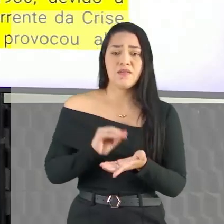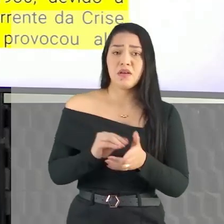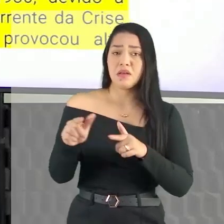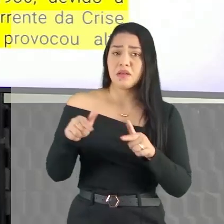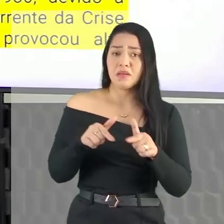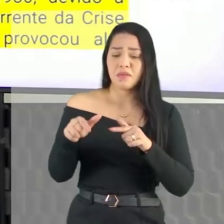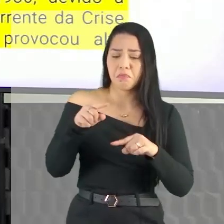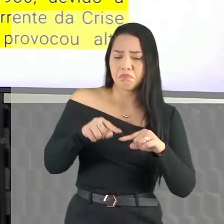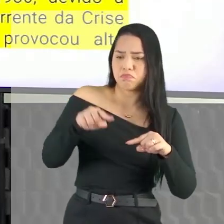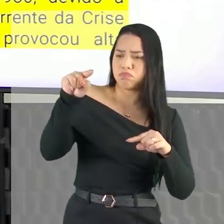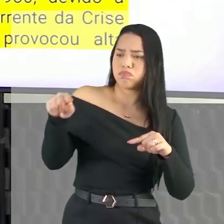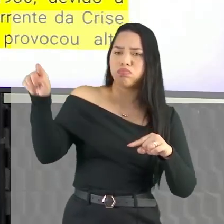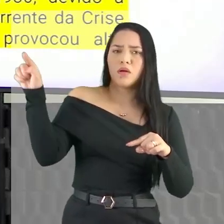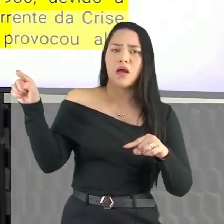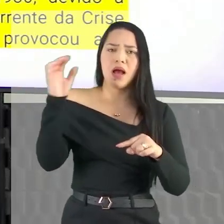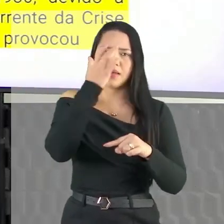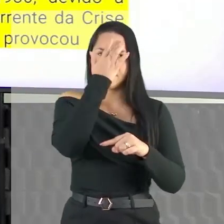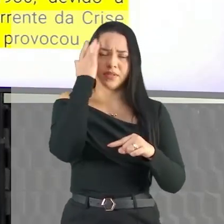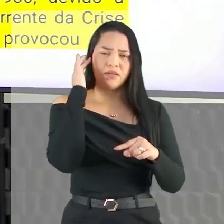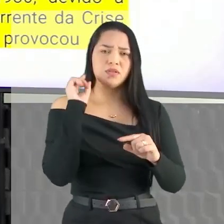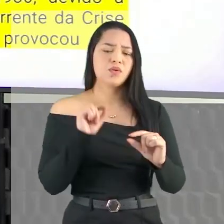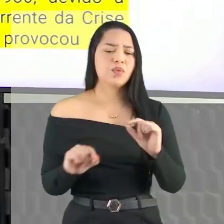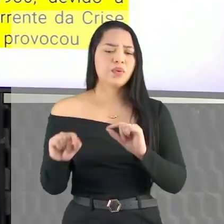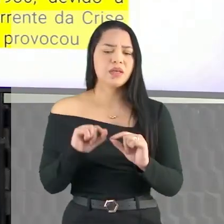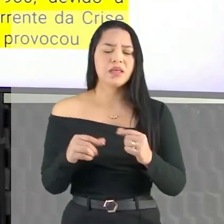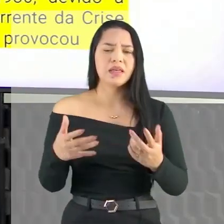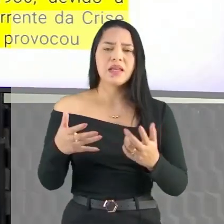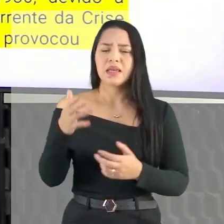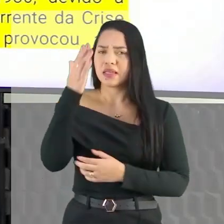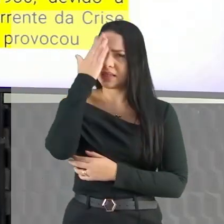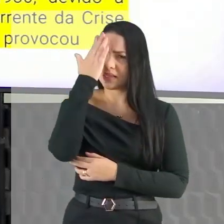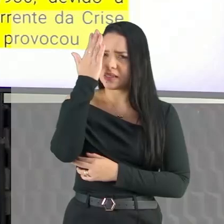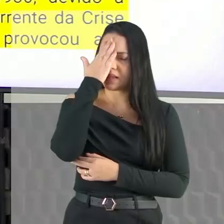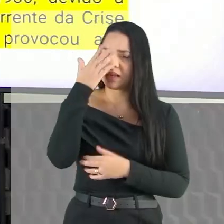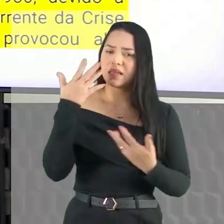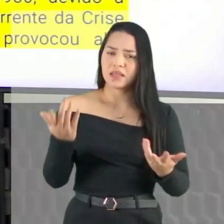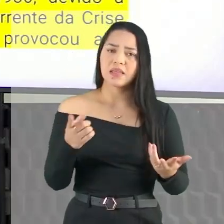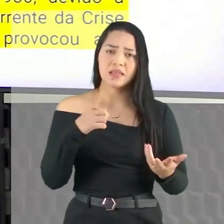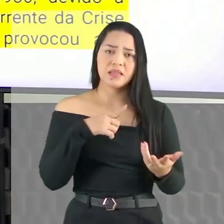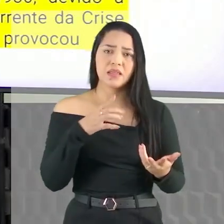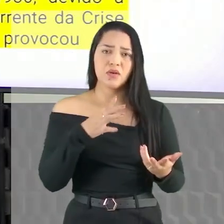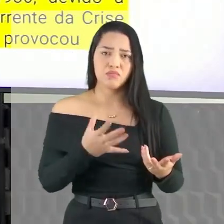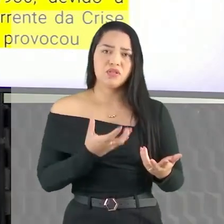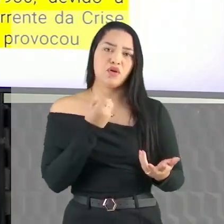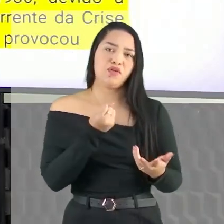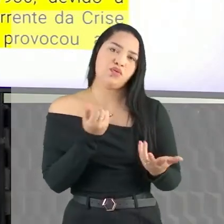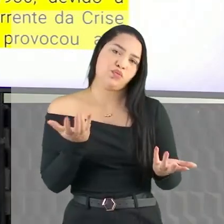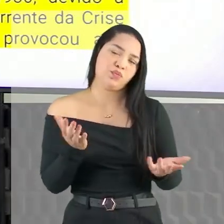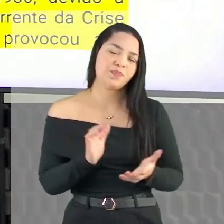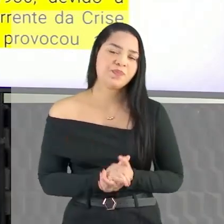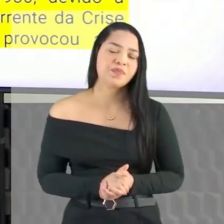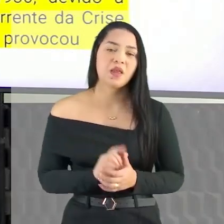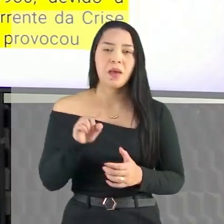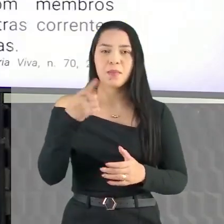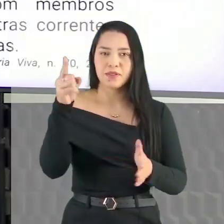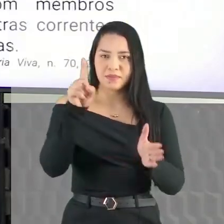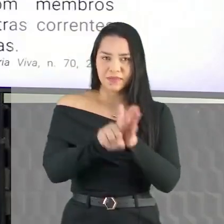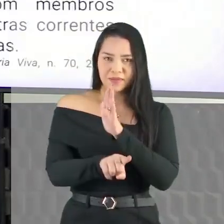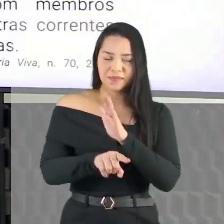alta inflação, né, as pessoas costumam, né, entender que haverá um salvador da pátria. Vamos para a próxima